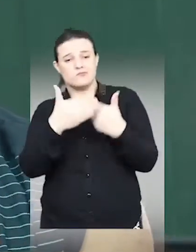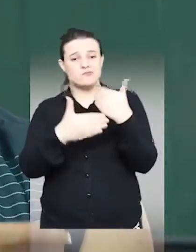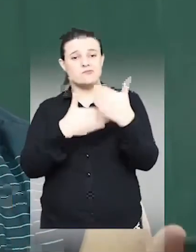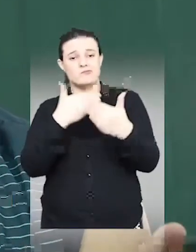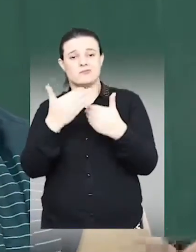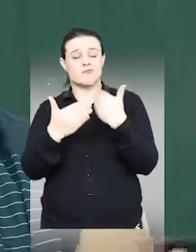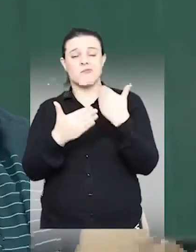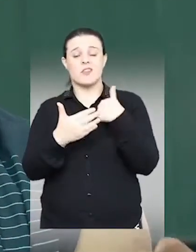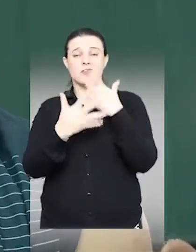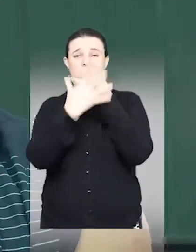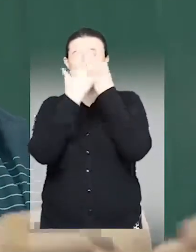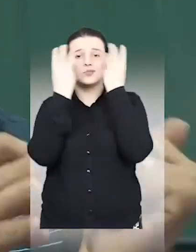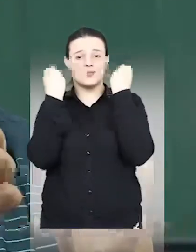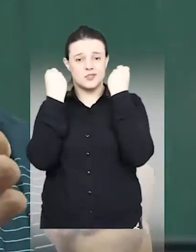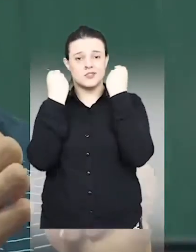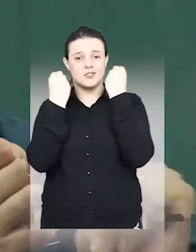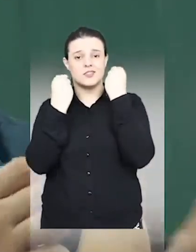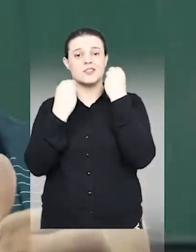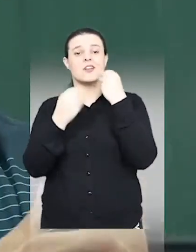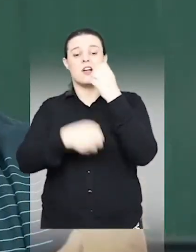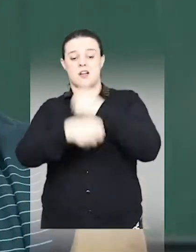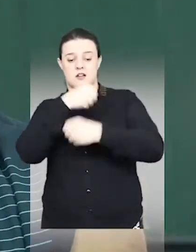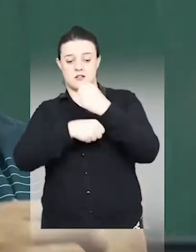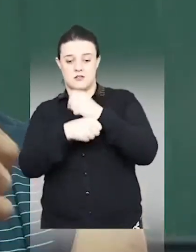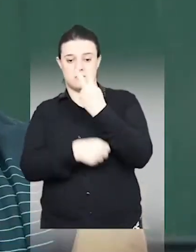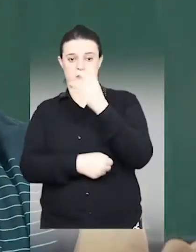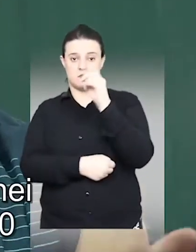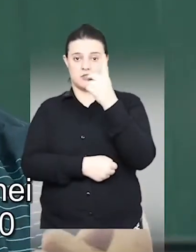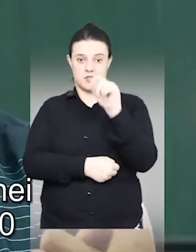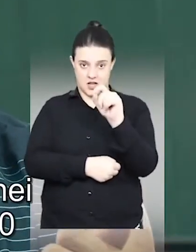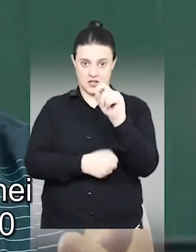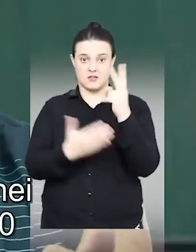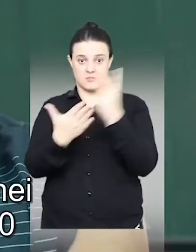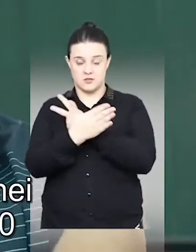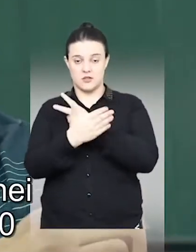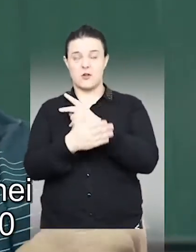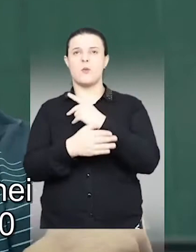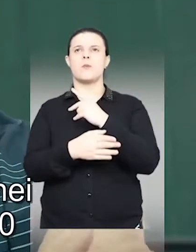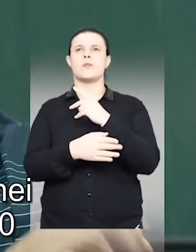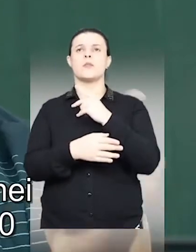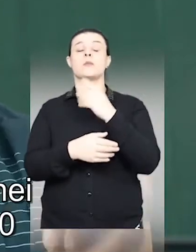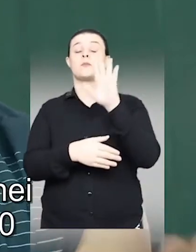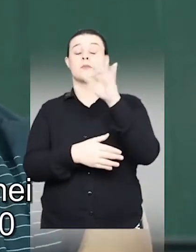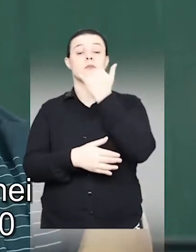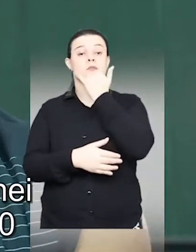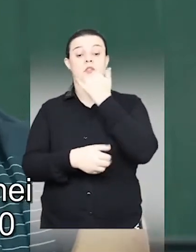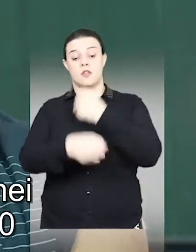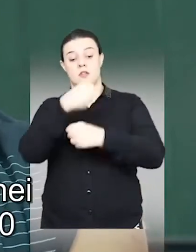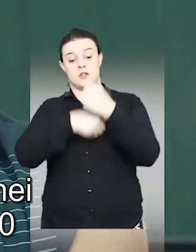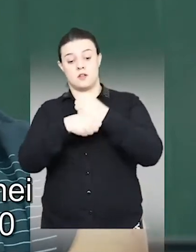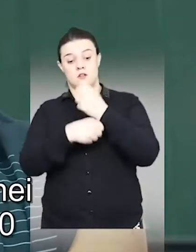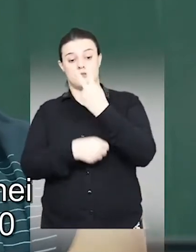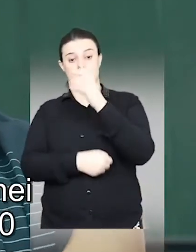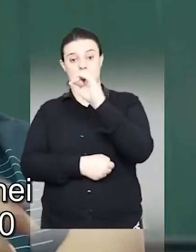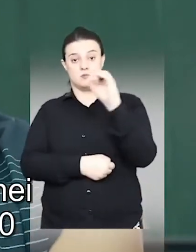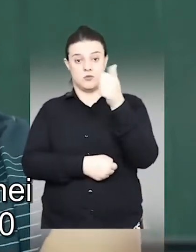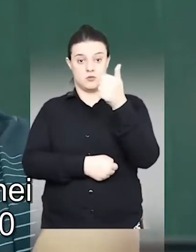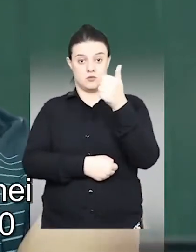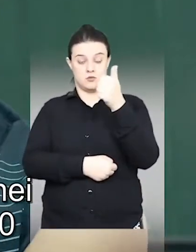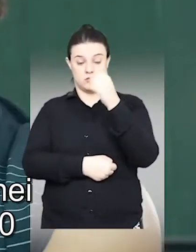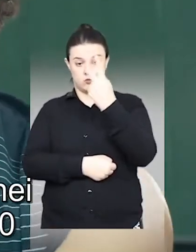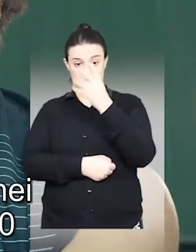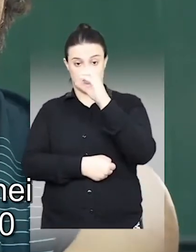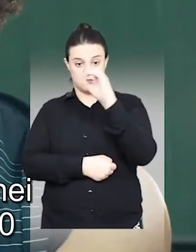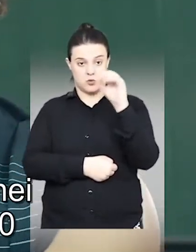ao longo do tempo da minha lesão, né? Me lesionei em 2010 e fui conhecer o rugby em 2000. Me lesionei em 2002, fui conhecer o